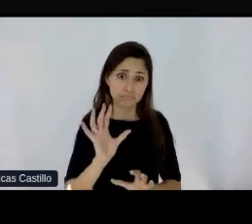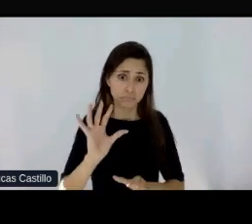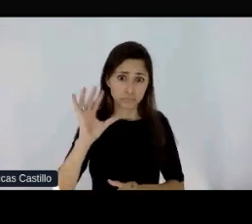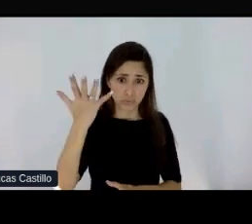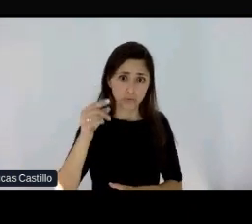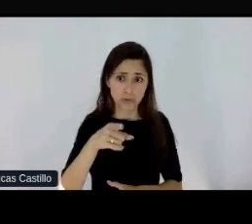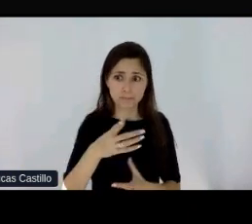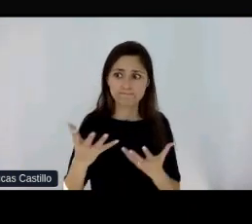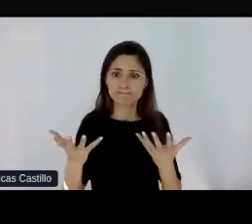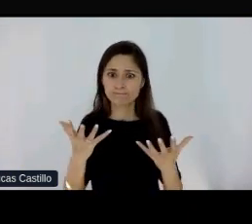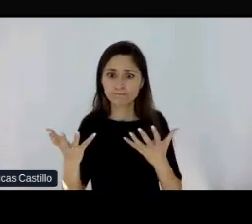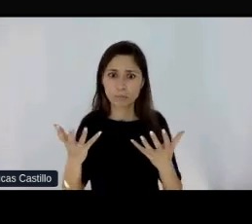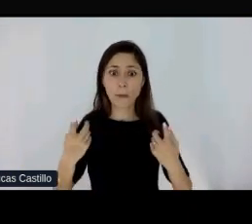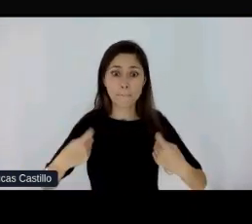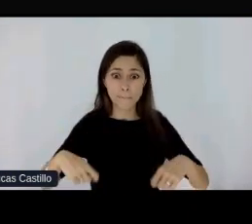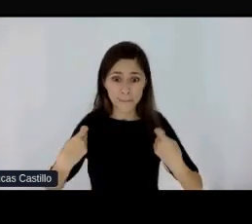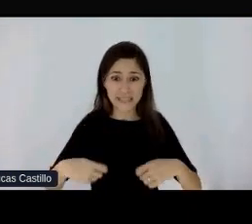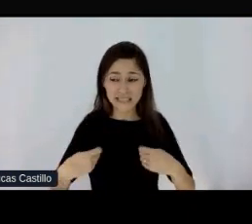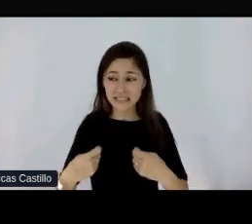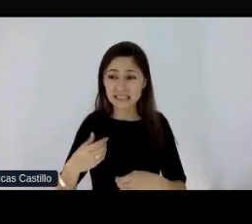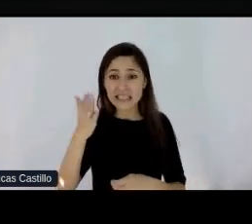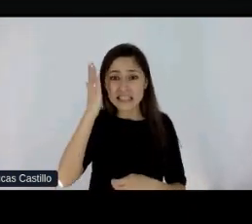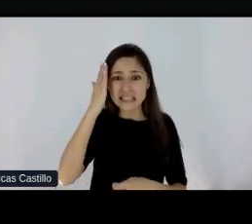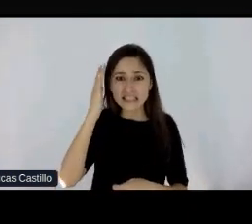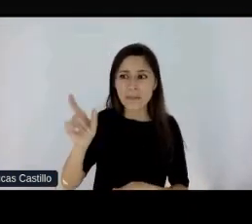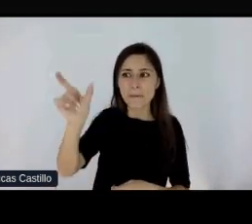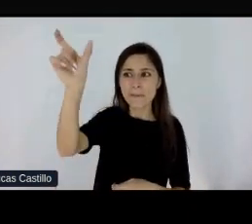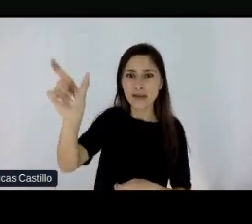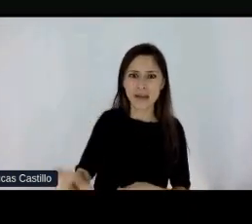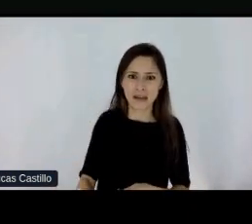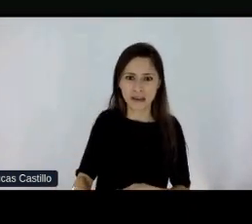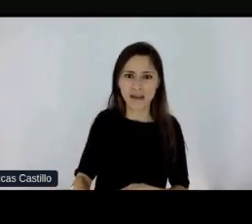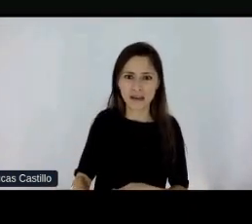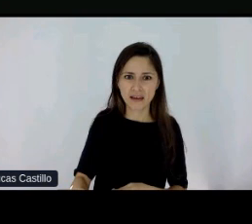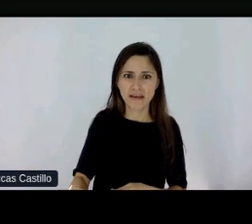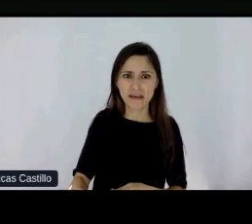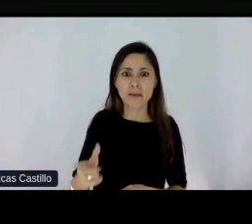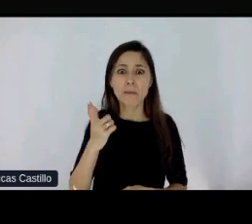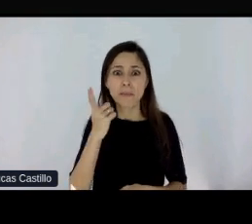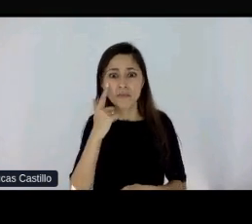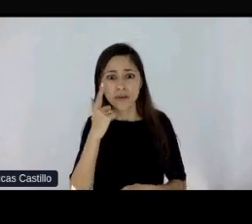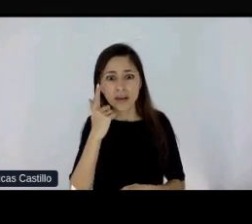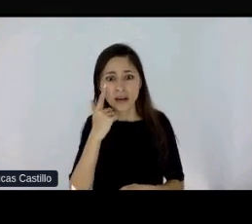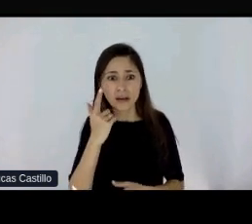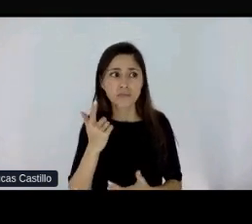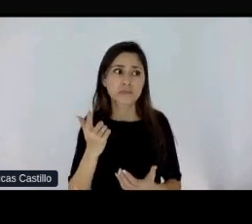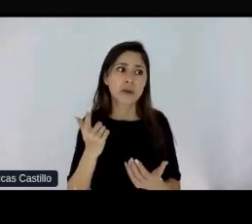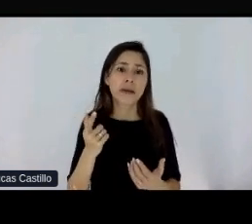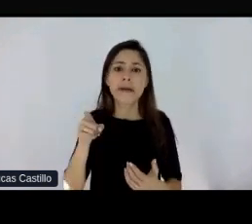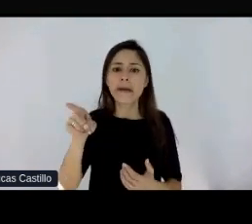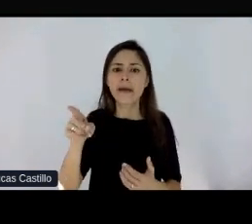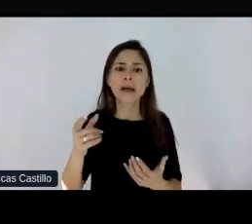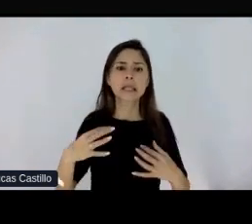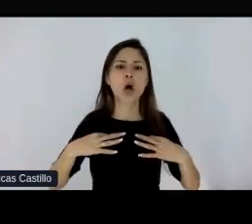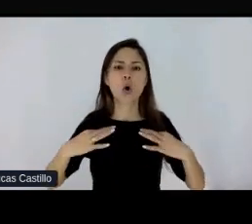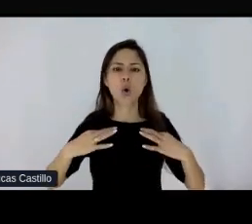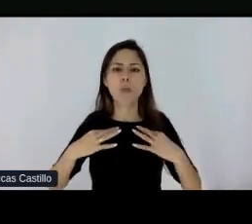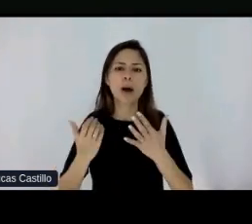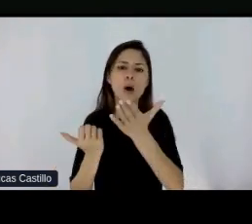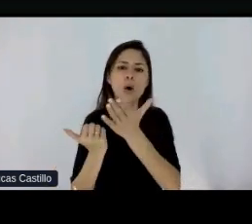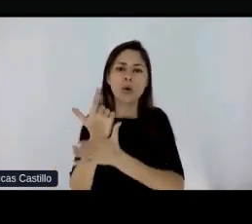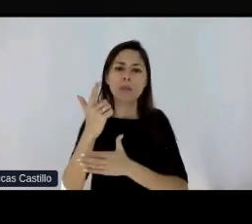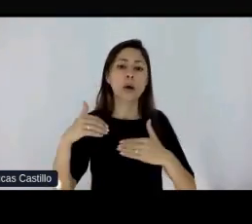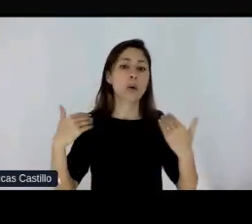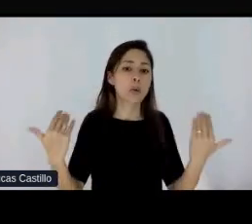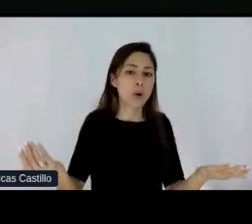numa situação que você precisa identificar o perfil daquela pessoa para você ver se ela que tipo de roupa que ela compra, que tipo